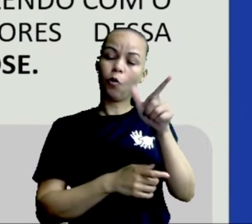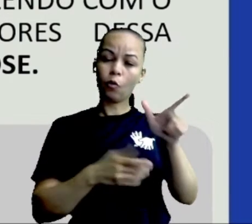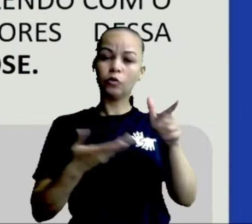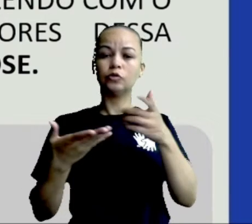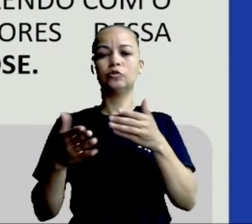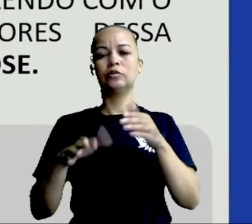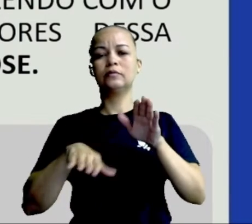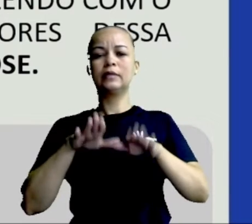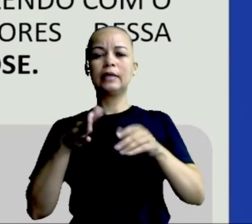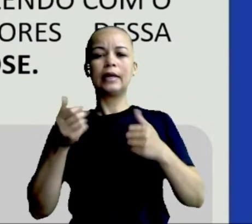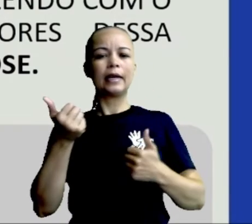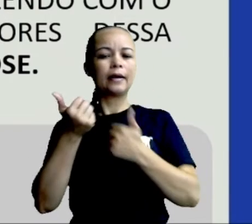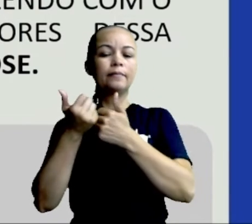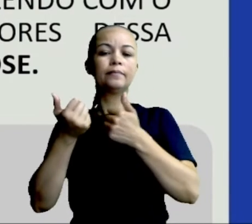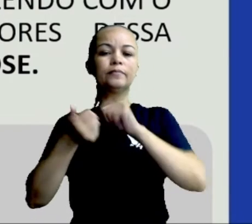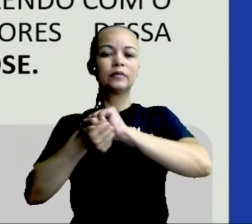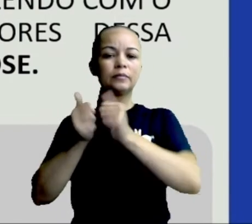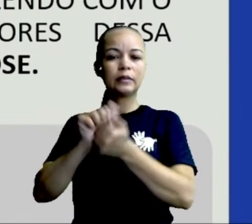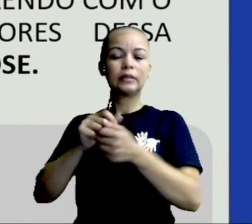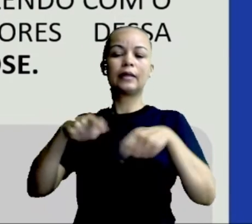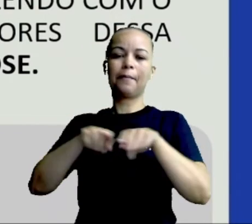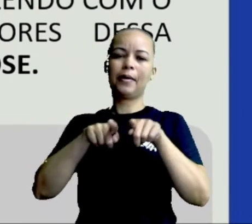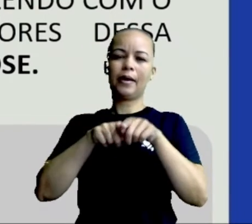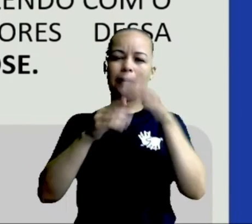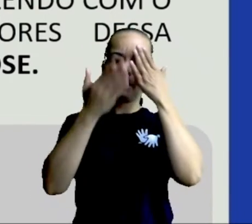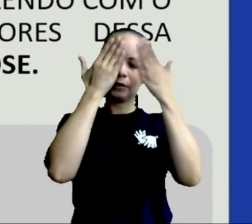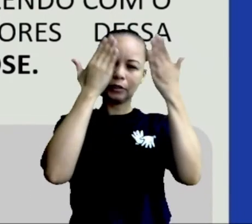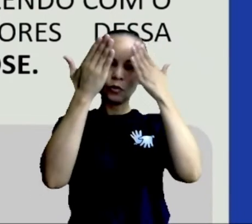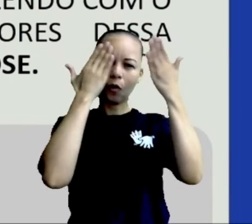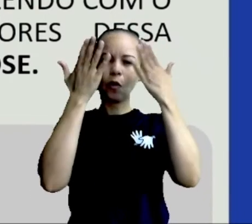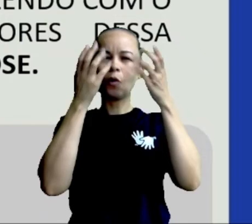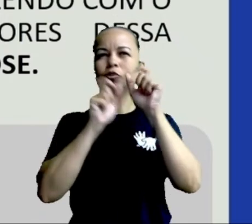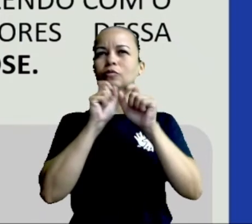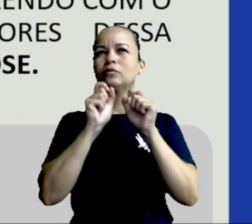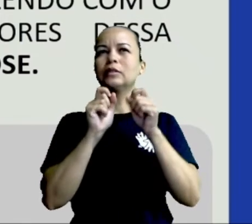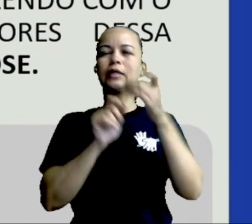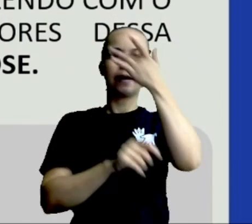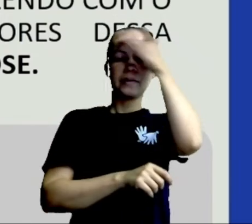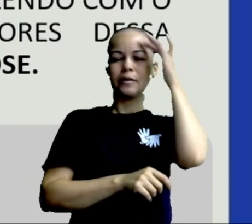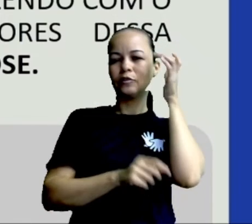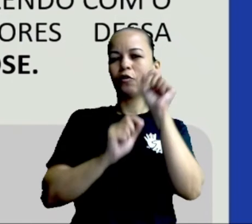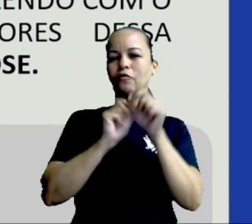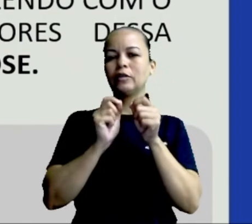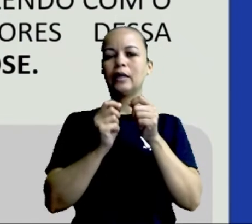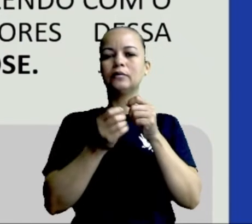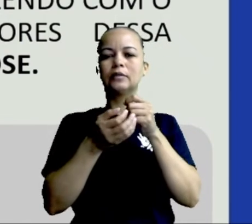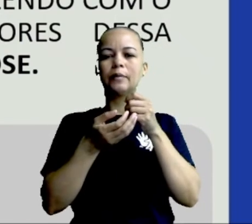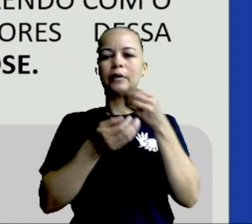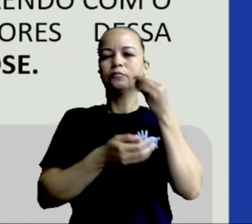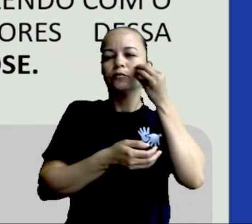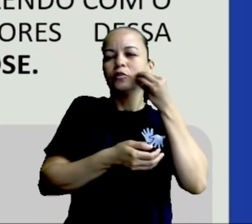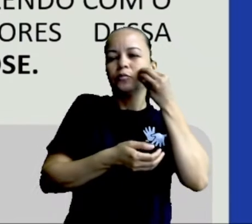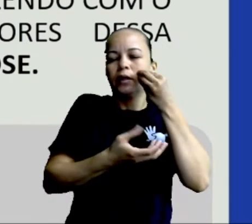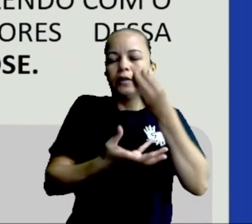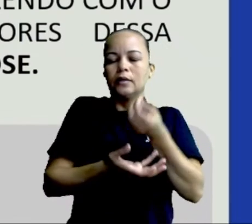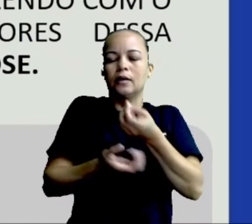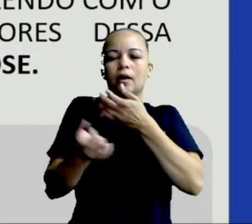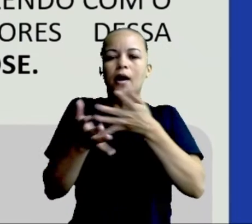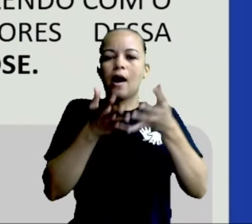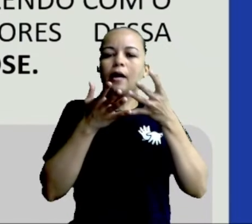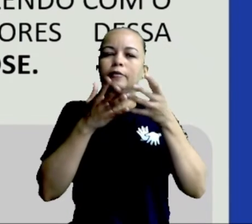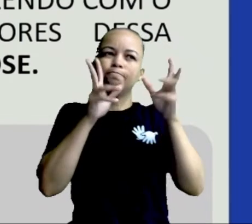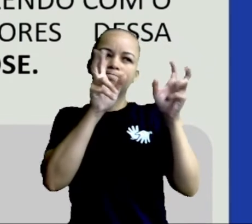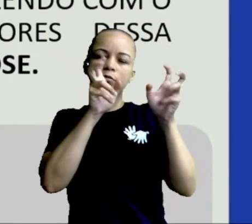psicológicos, né? Como a necessidade que o indivíduo vai ter de sempre experimentar aquela sensação,